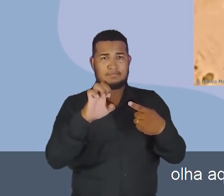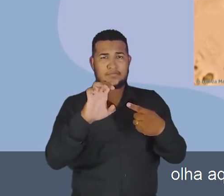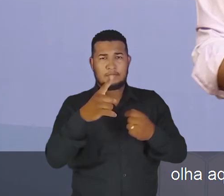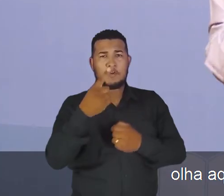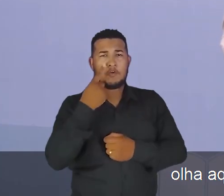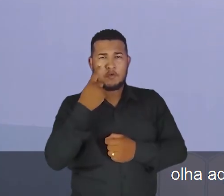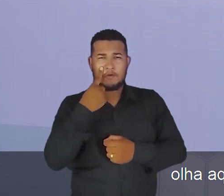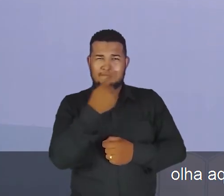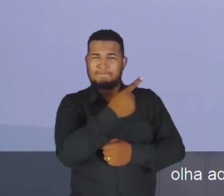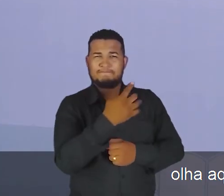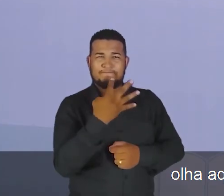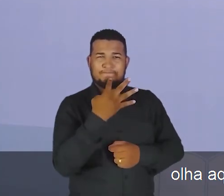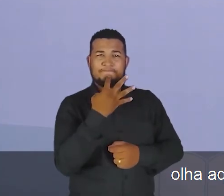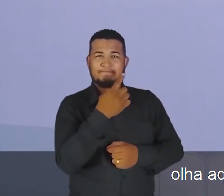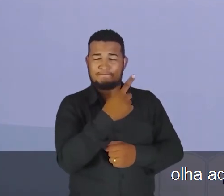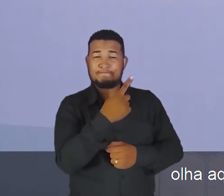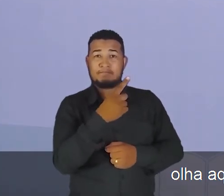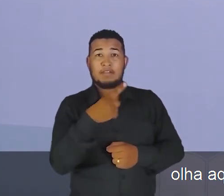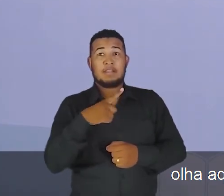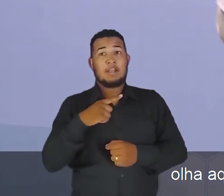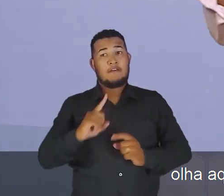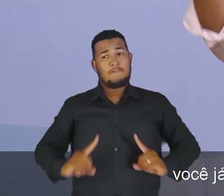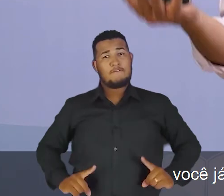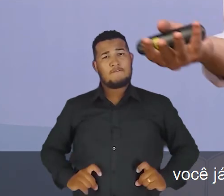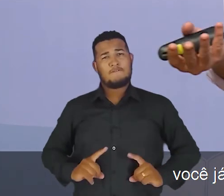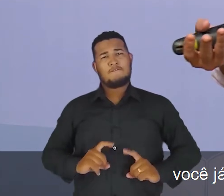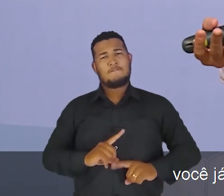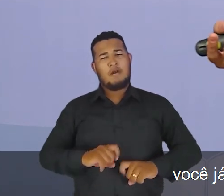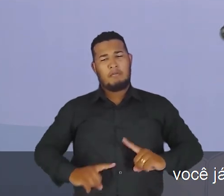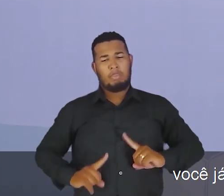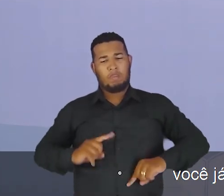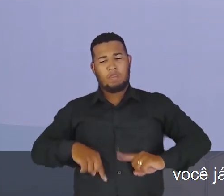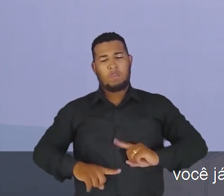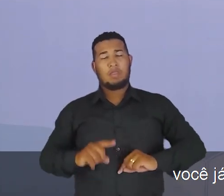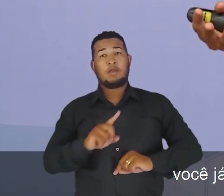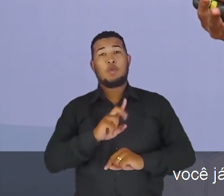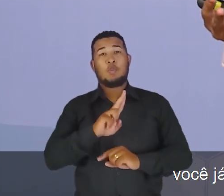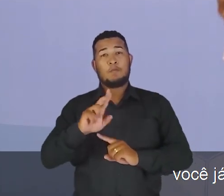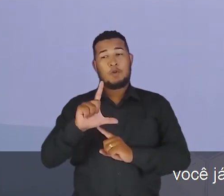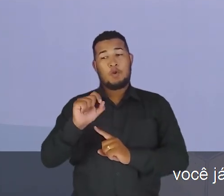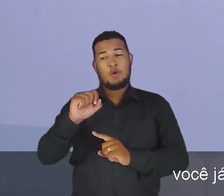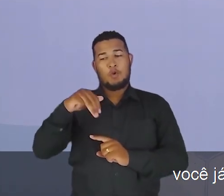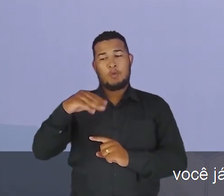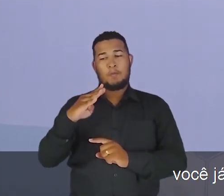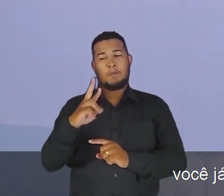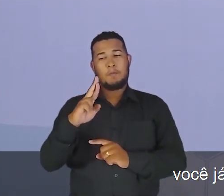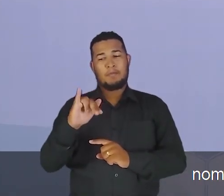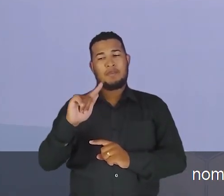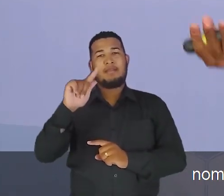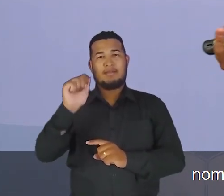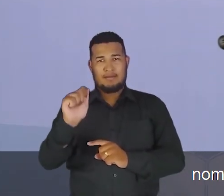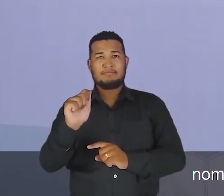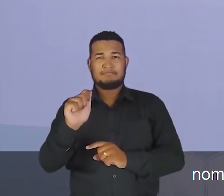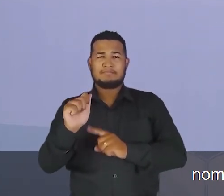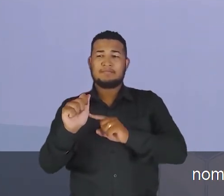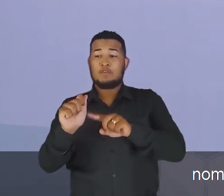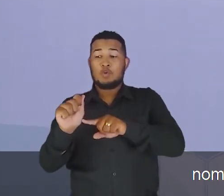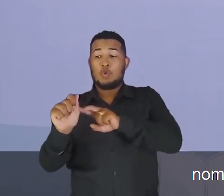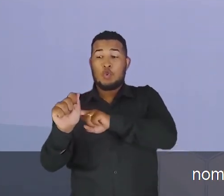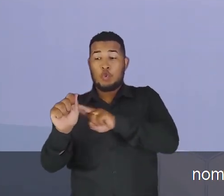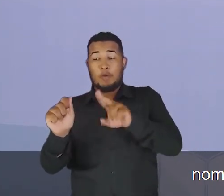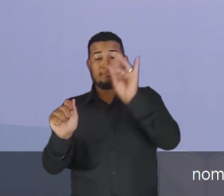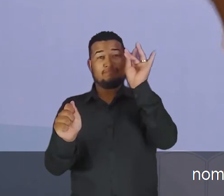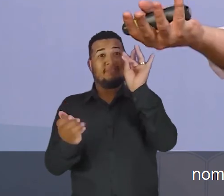aqui para mim. A ascaridíase é causada por um verme que você já deve ter conhecido, que é a lombriga. O nome correto, ou o nome científico da lombriga,